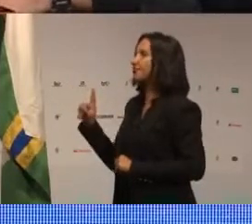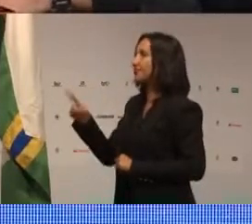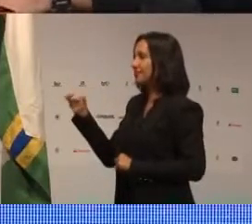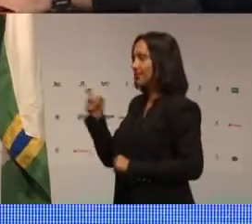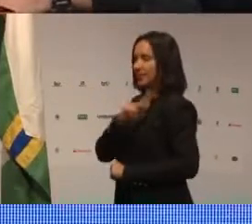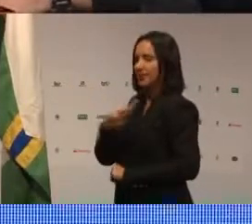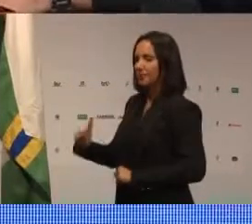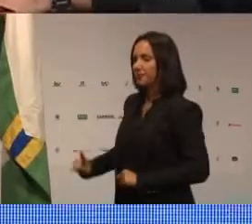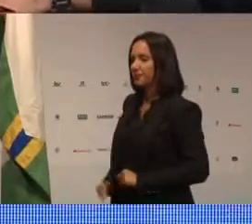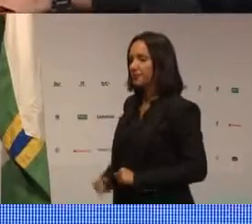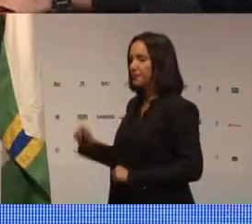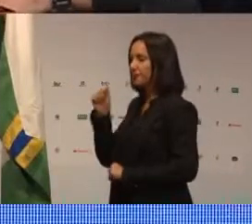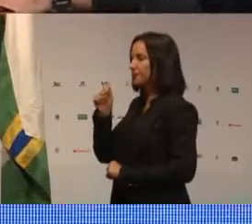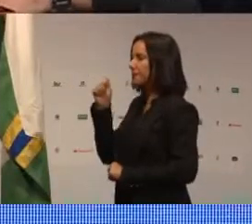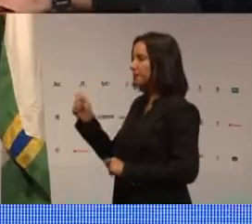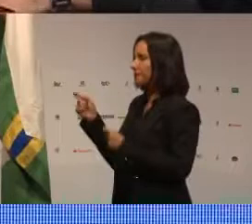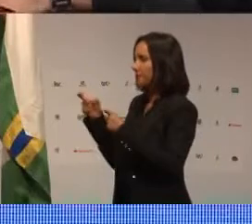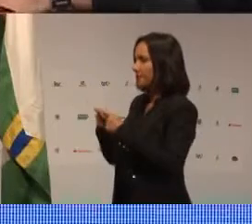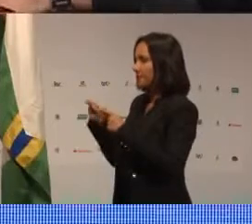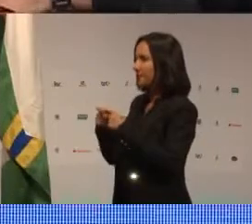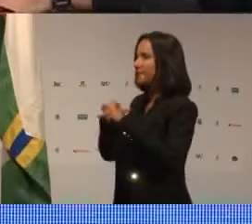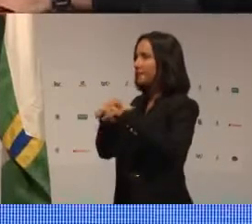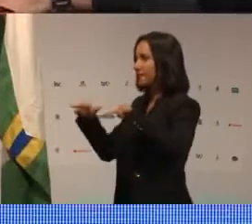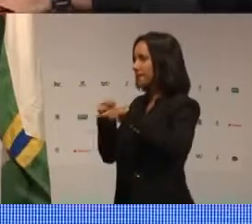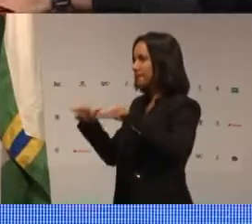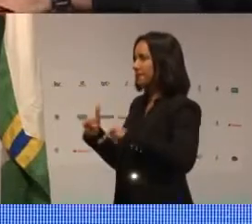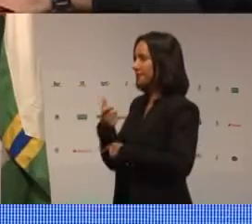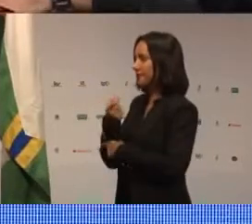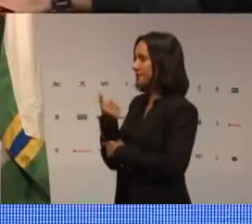Ex-presidente da Associação Nacional de Medicina do Trabalho,